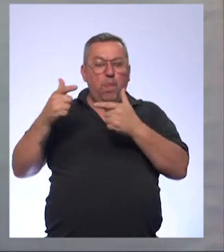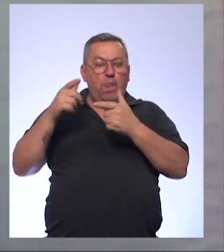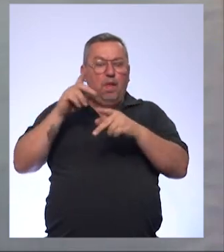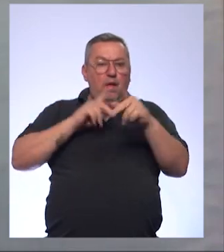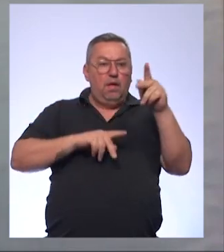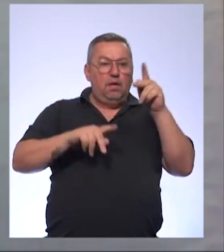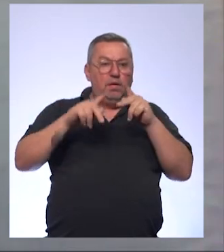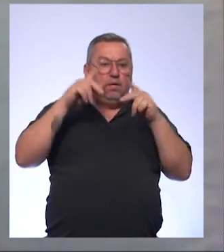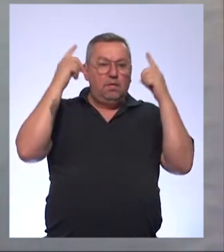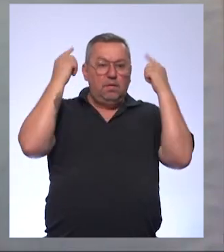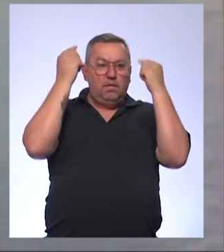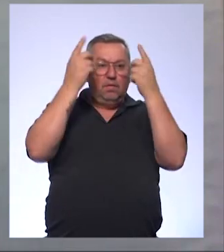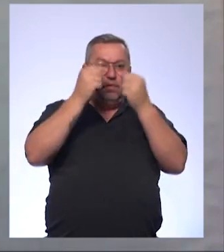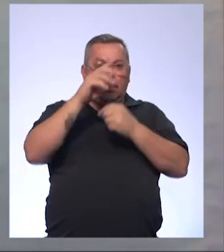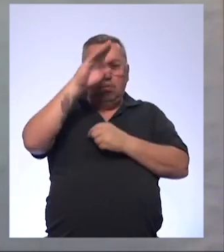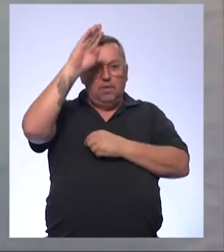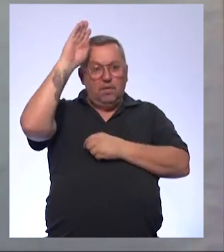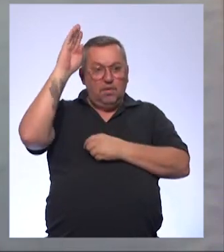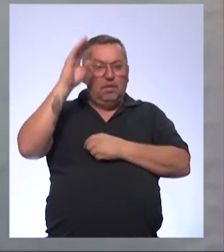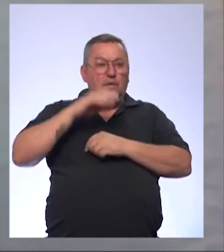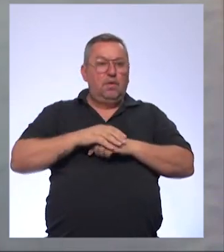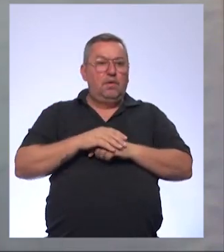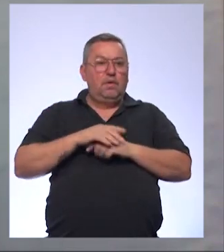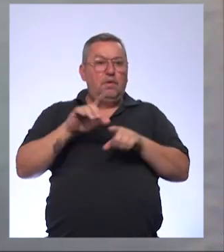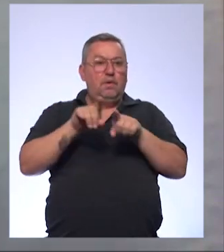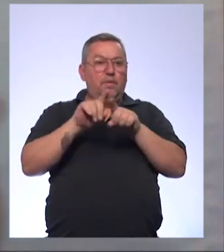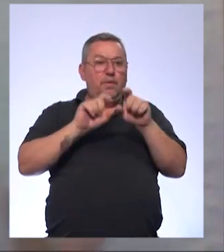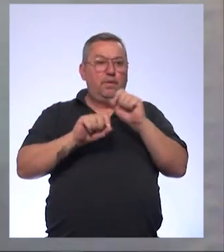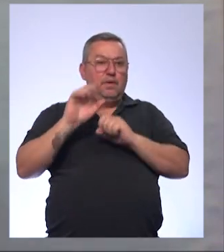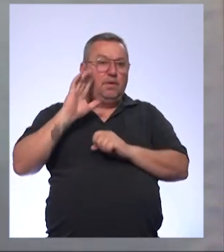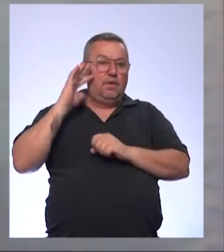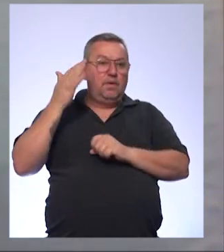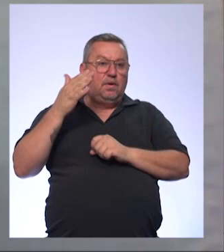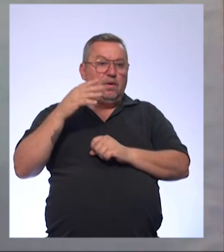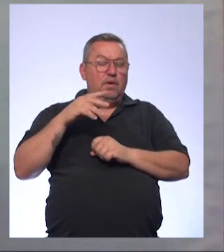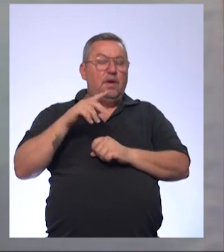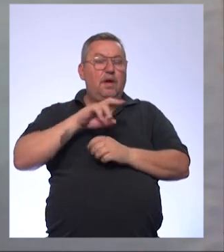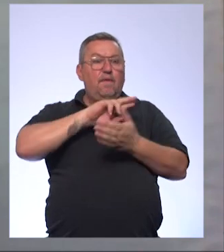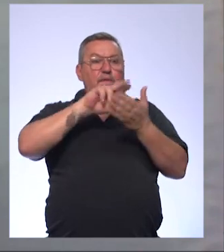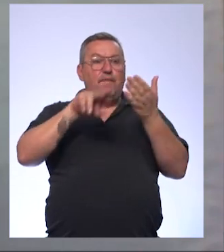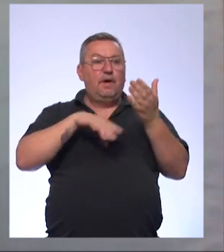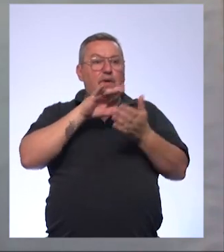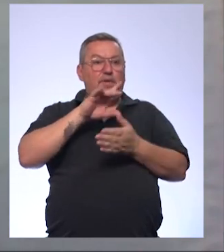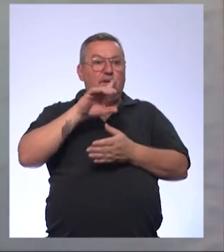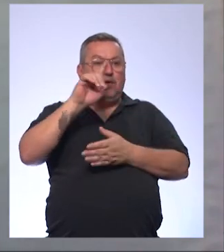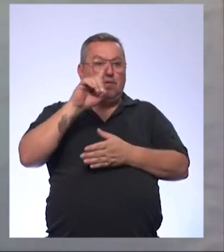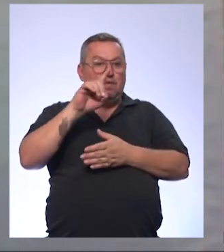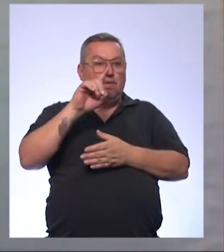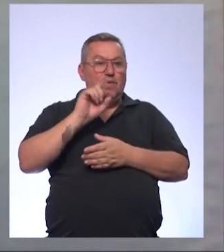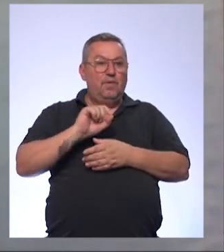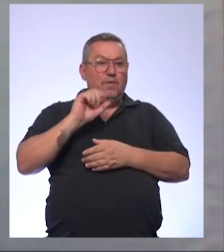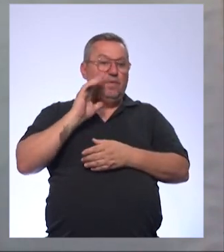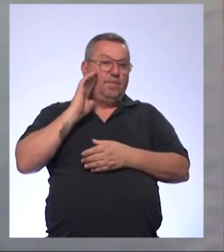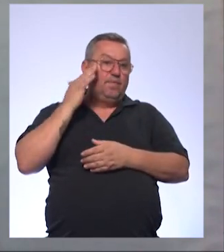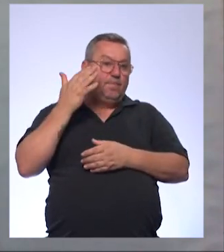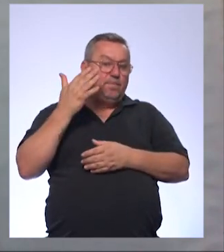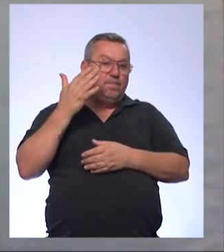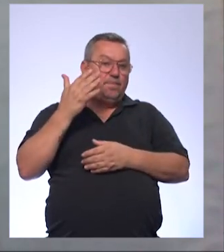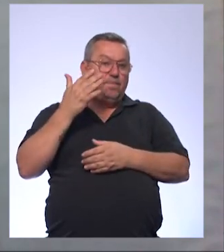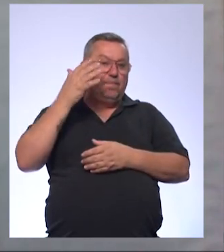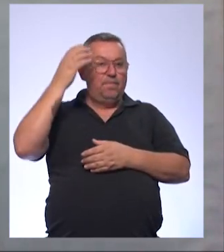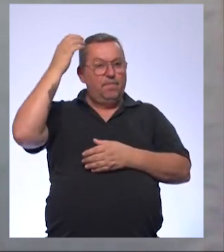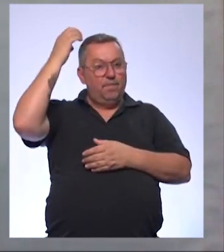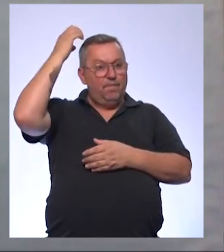civilizações, gregos, romanos, babilônicos. Afinal de contas, eles eram politeístas. Afinal de contas, os